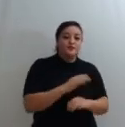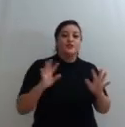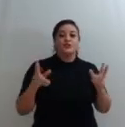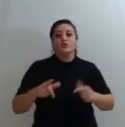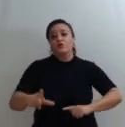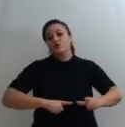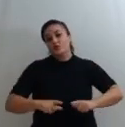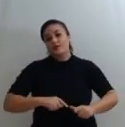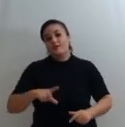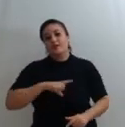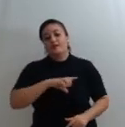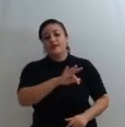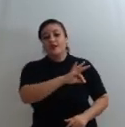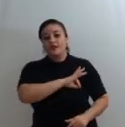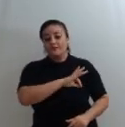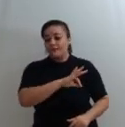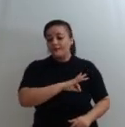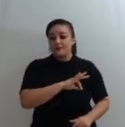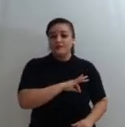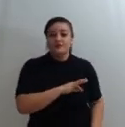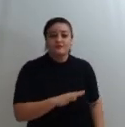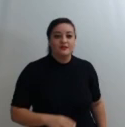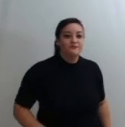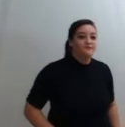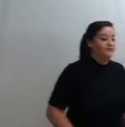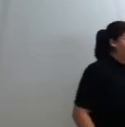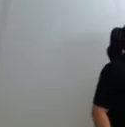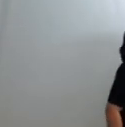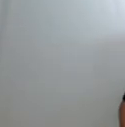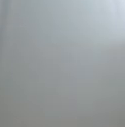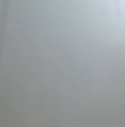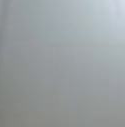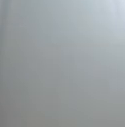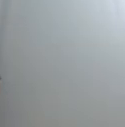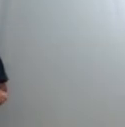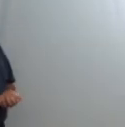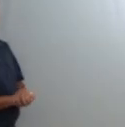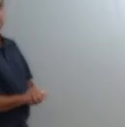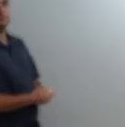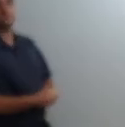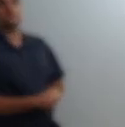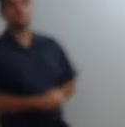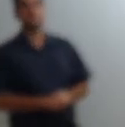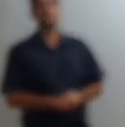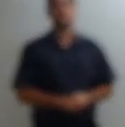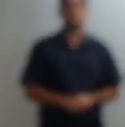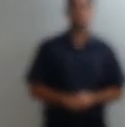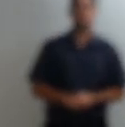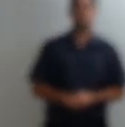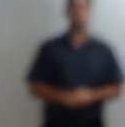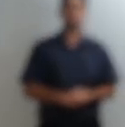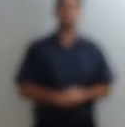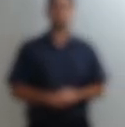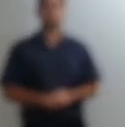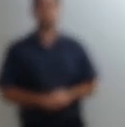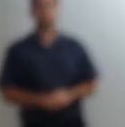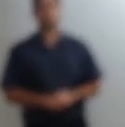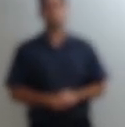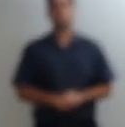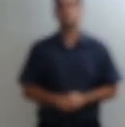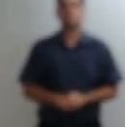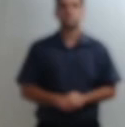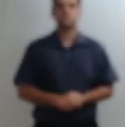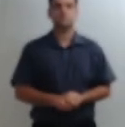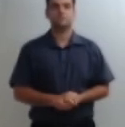na Polícia Militar, abandonar tudo e fugir. Não vai, já ficou preso 3 anos e alguns meses, já está quase 4 anos preso. Não vai